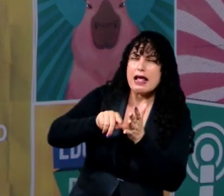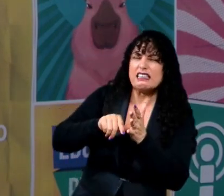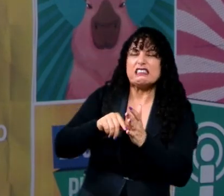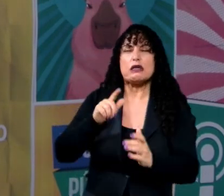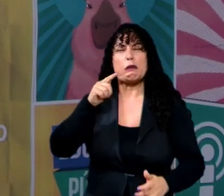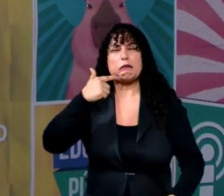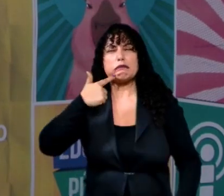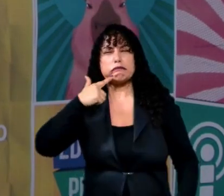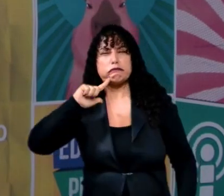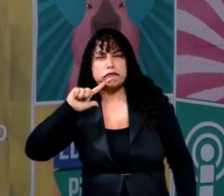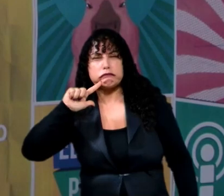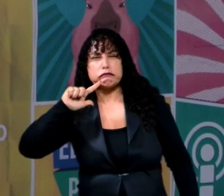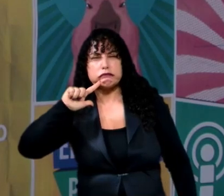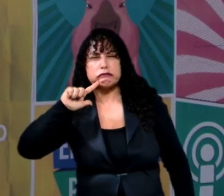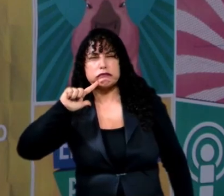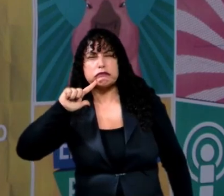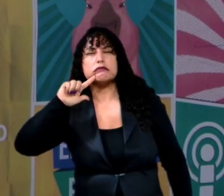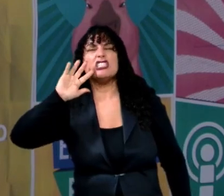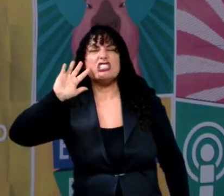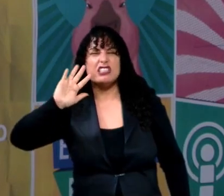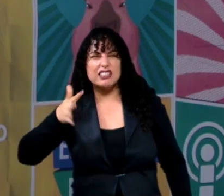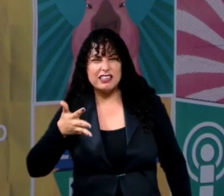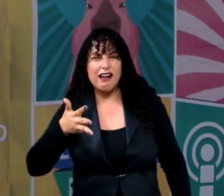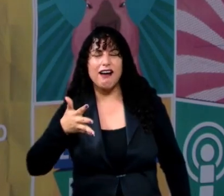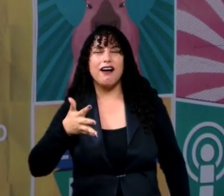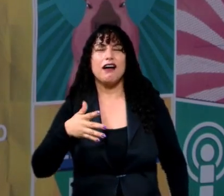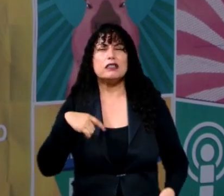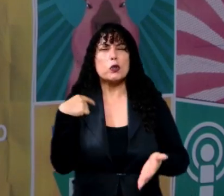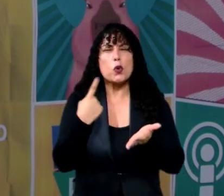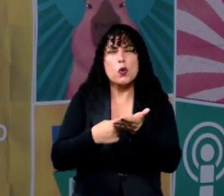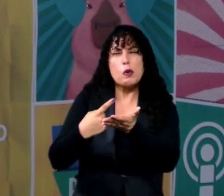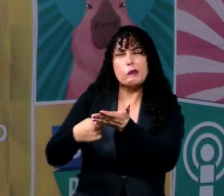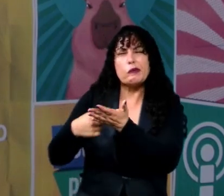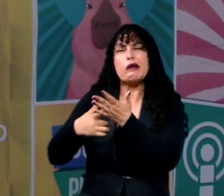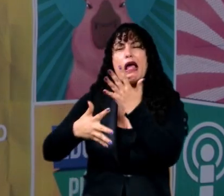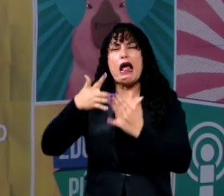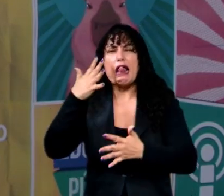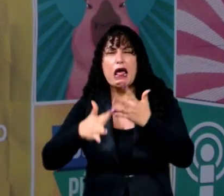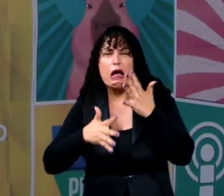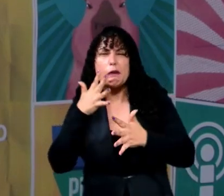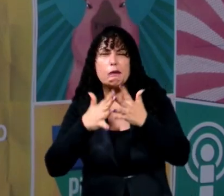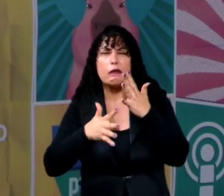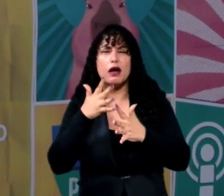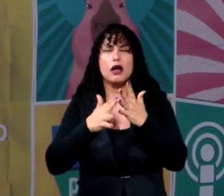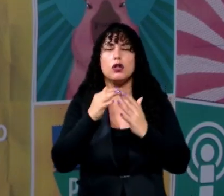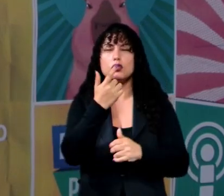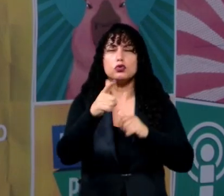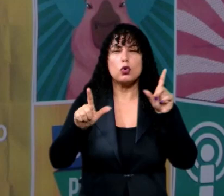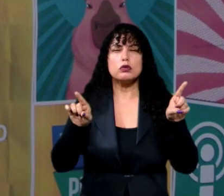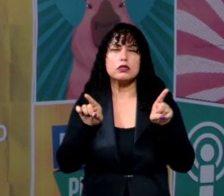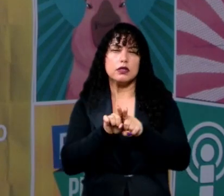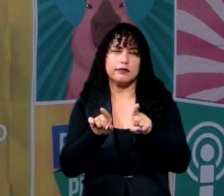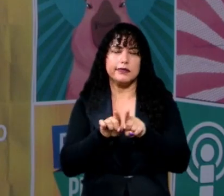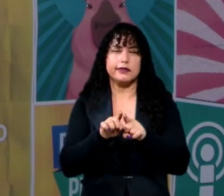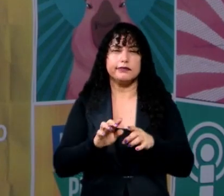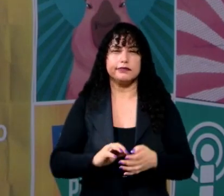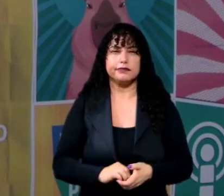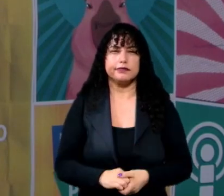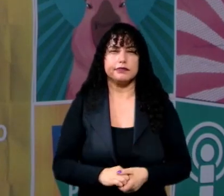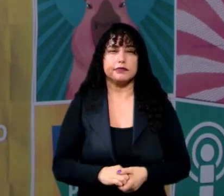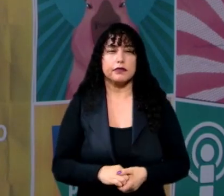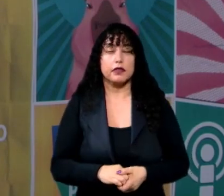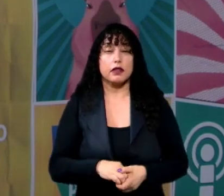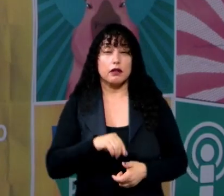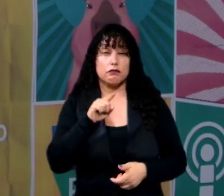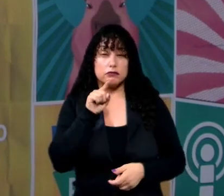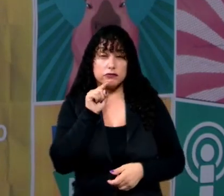humor, já se compromete os demais, né? Exatamente. Então, se você